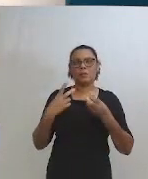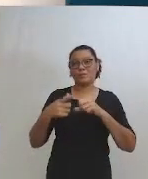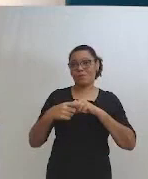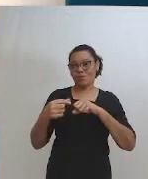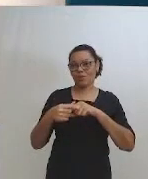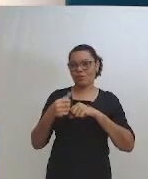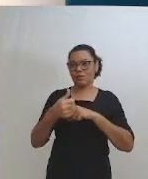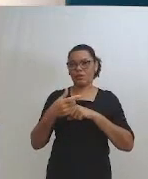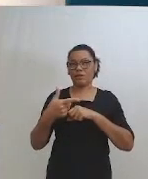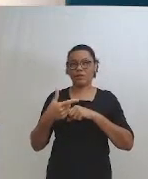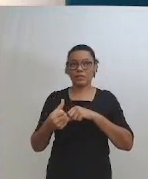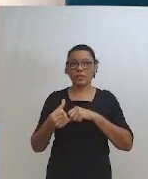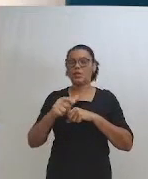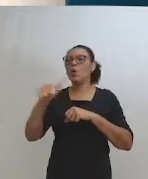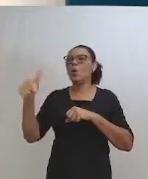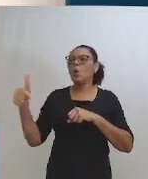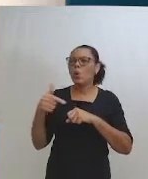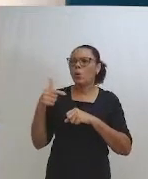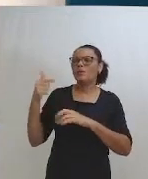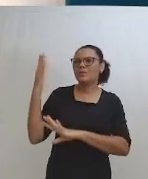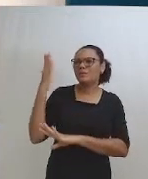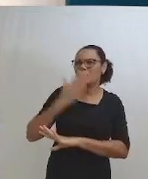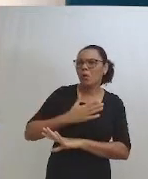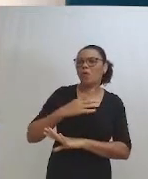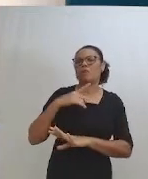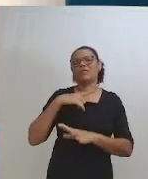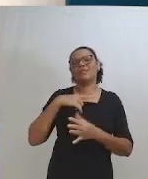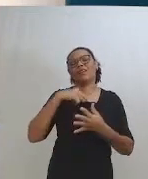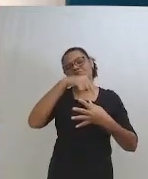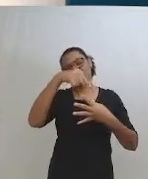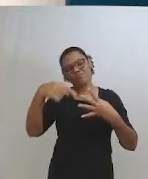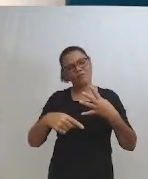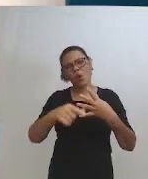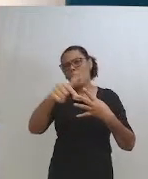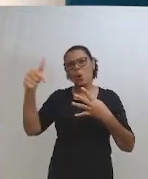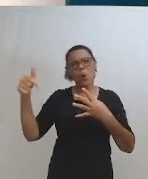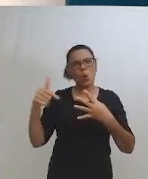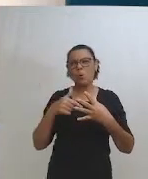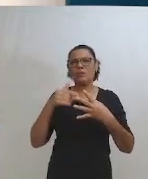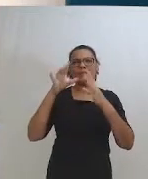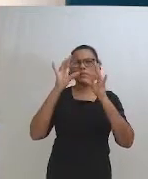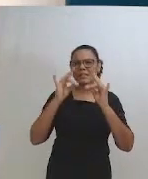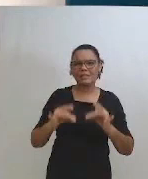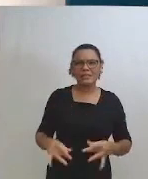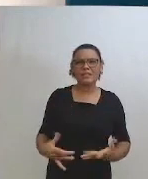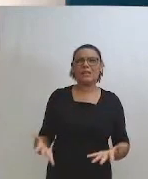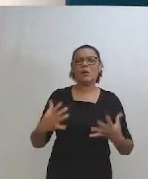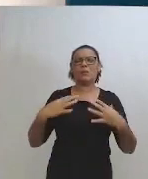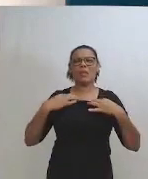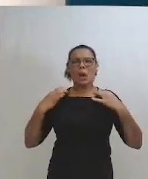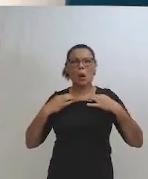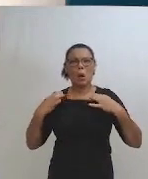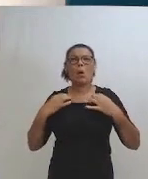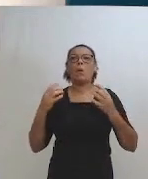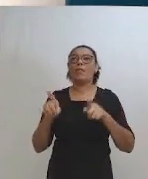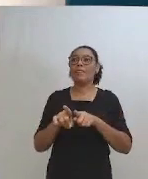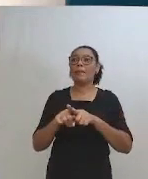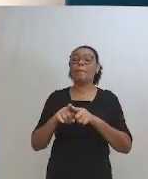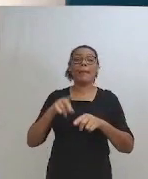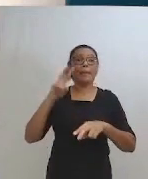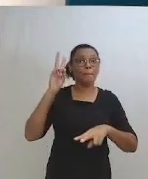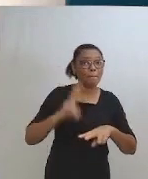outras provas e outras evidências que apontam. Houve descrição das vestes, eles foram presos em flagrante depois das